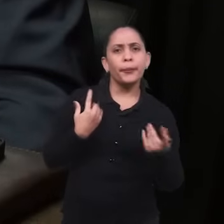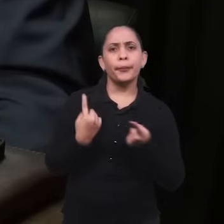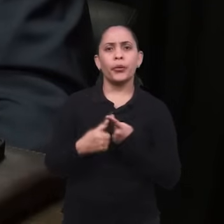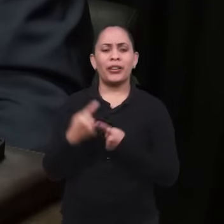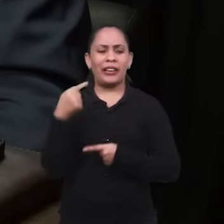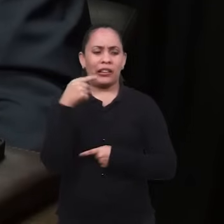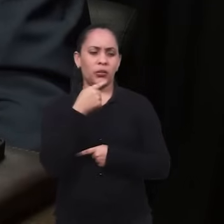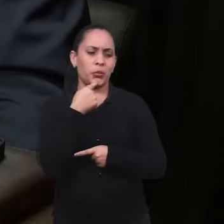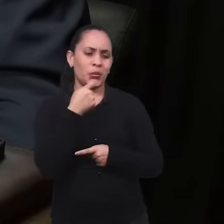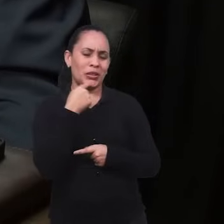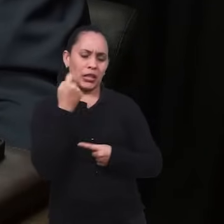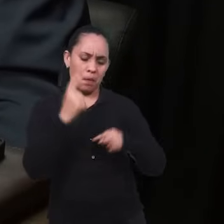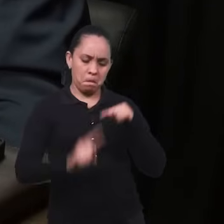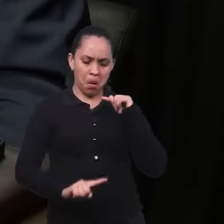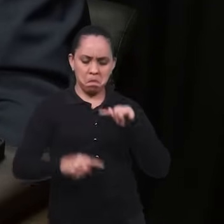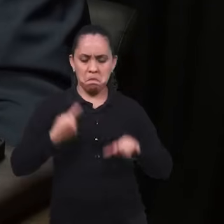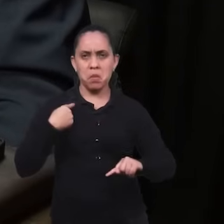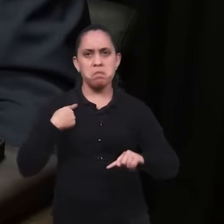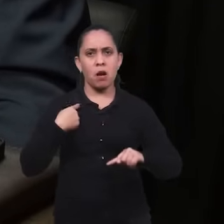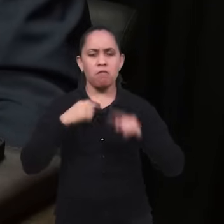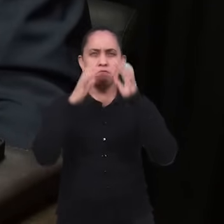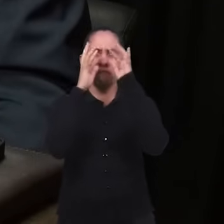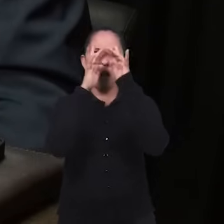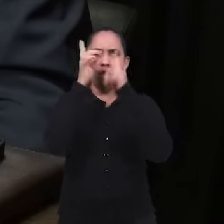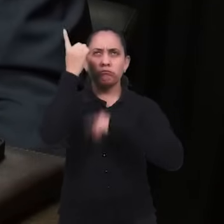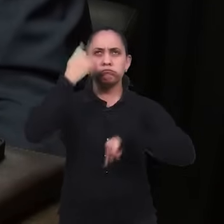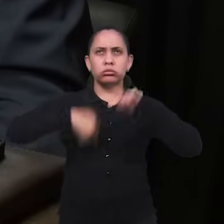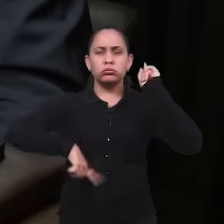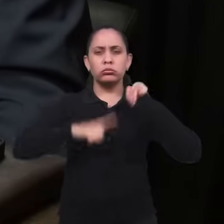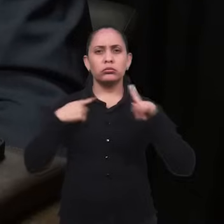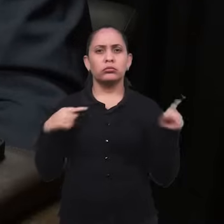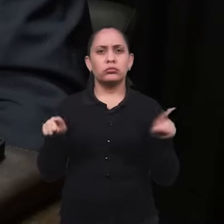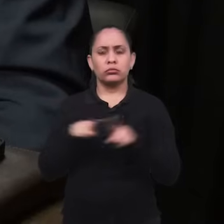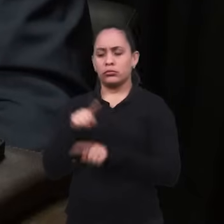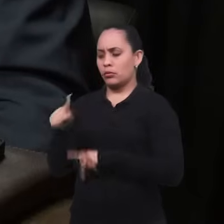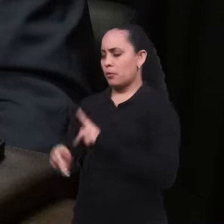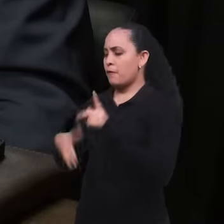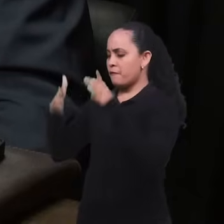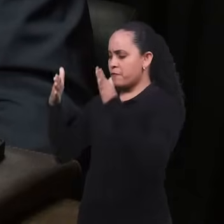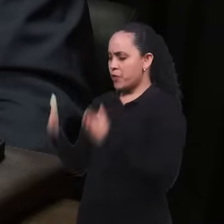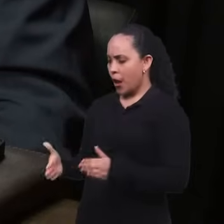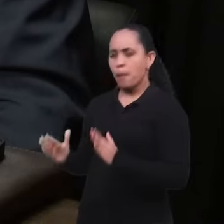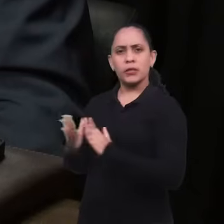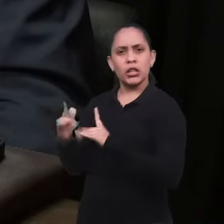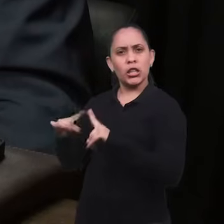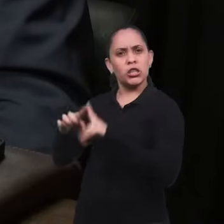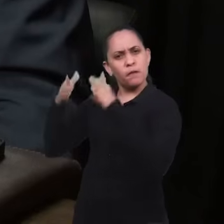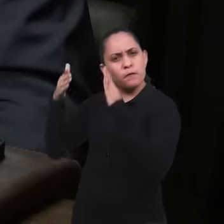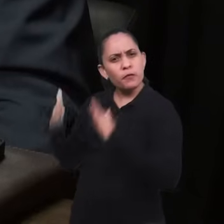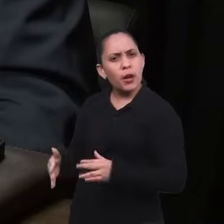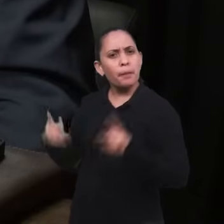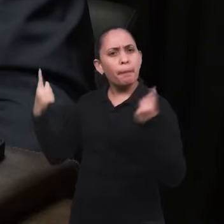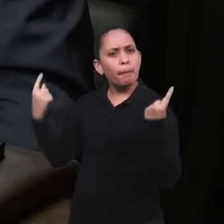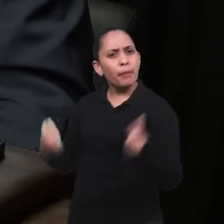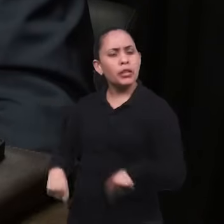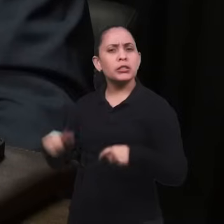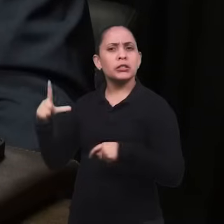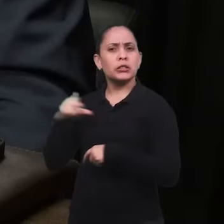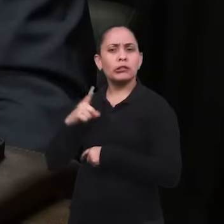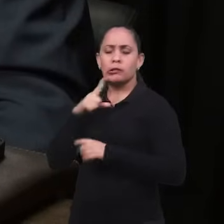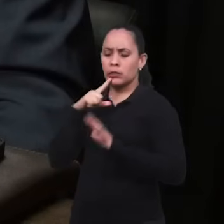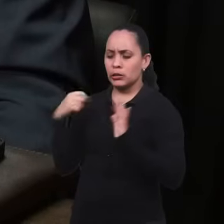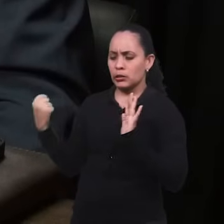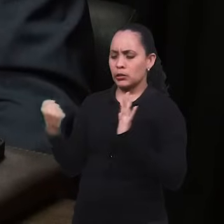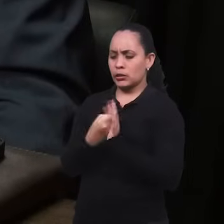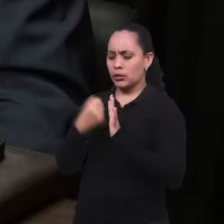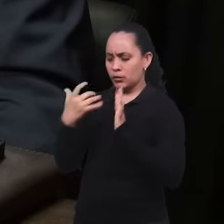óbito. Porque não tem sangue circulando, alimentando o cérebro. A igreja, para ser igreja, tem que